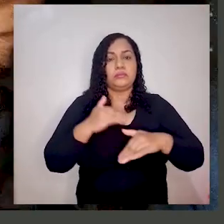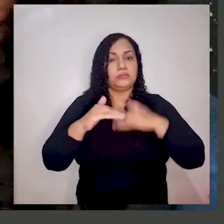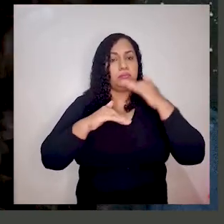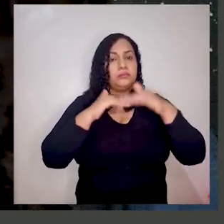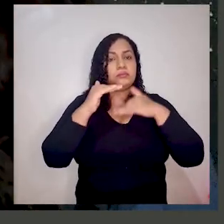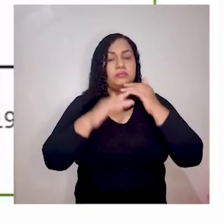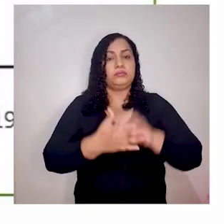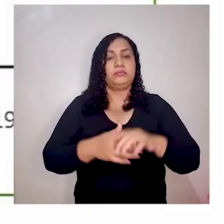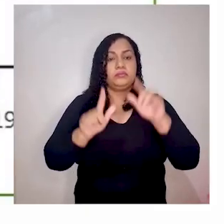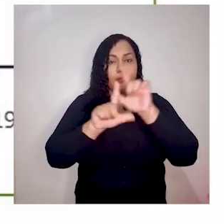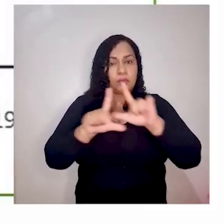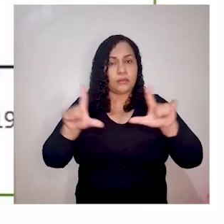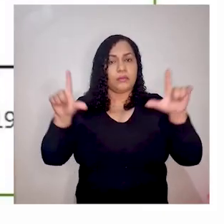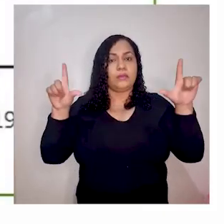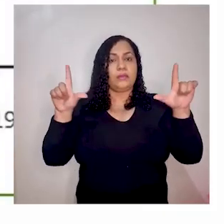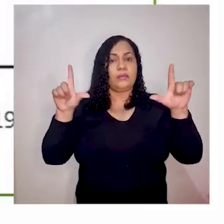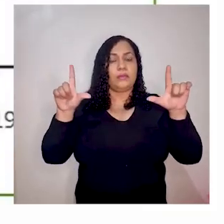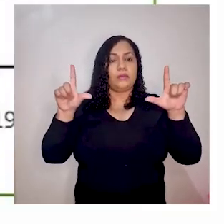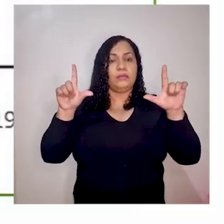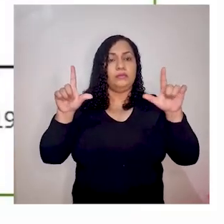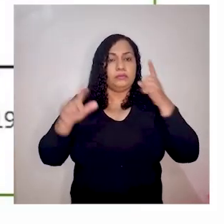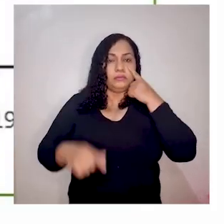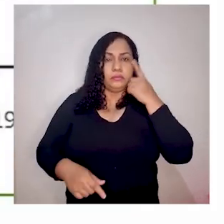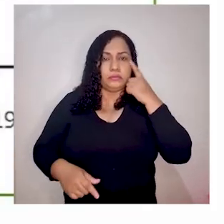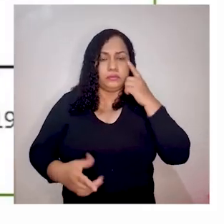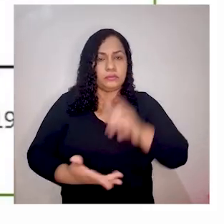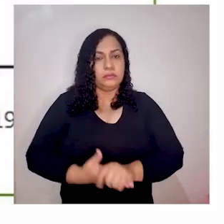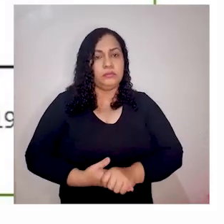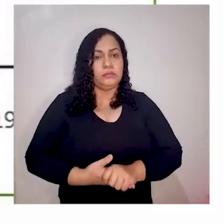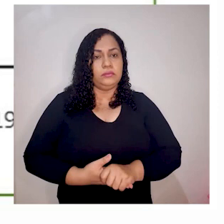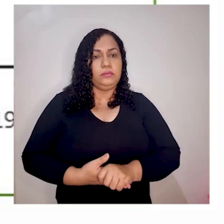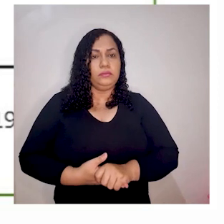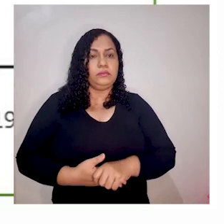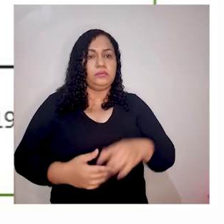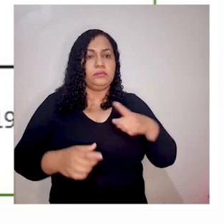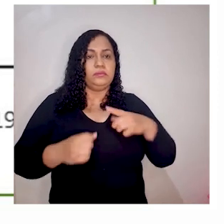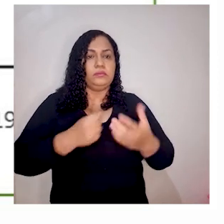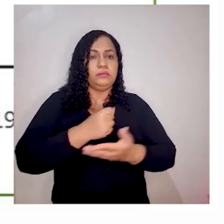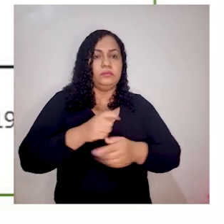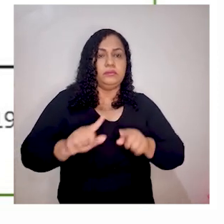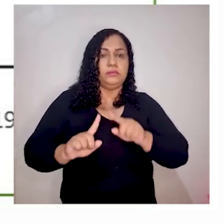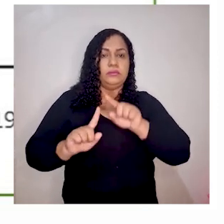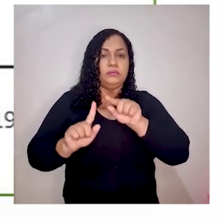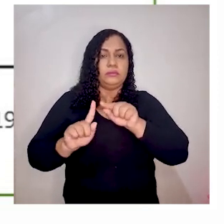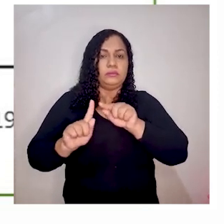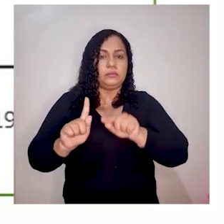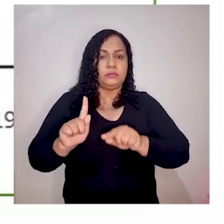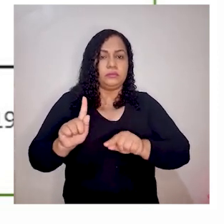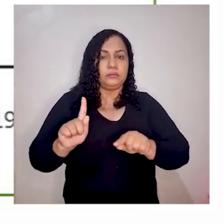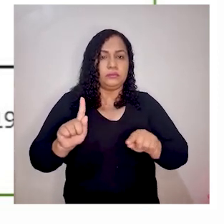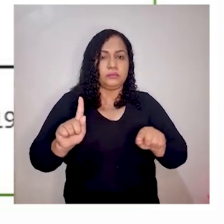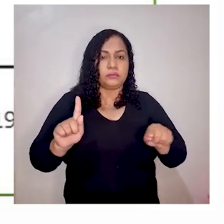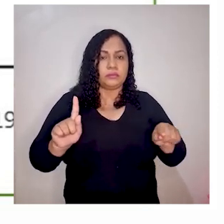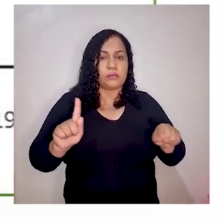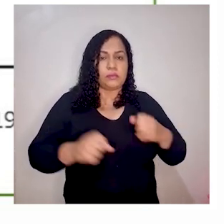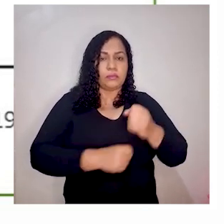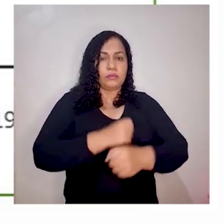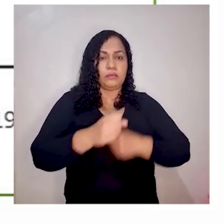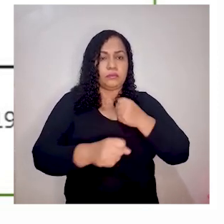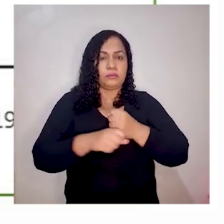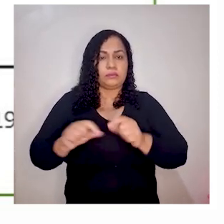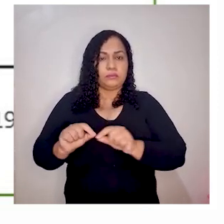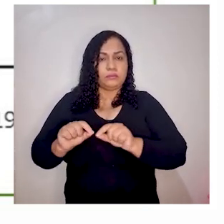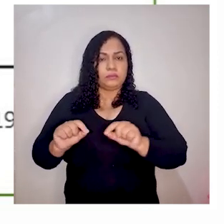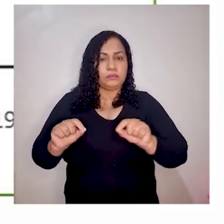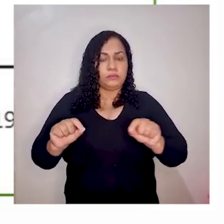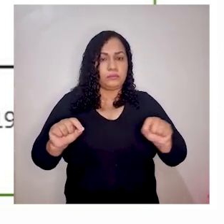decolar. Deixa eu botar aqui na tela inteira para vocês. Ok, tela inteira, olha só. Aqui na base da tabela a gente está observando, né, os